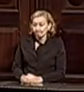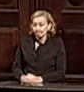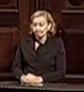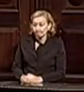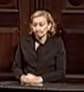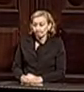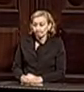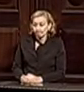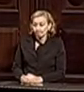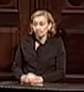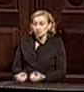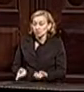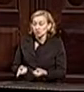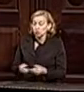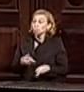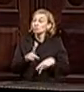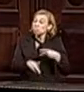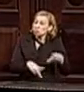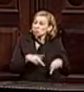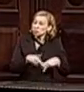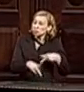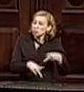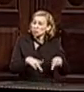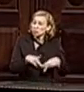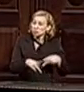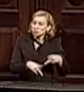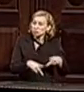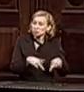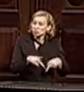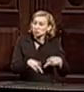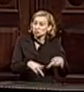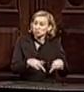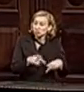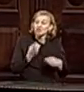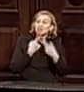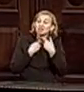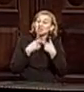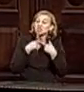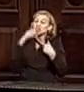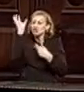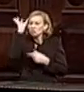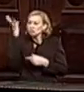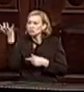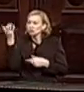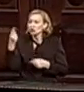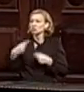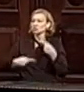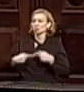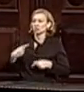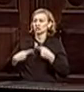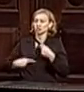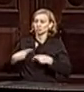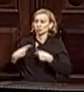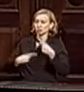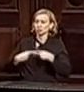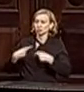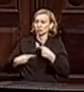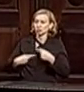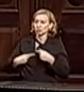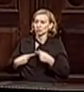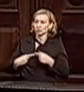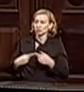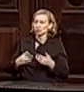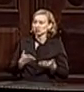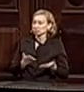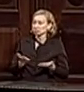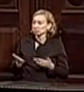pressionando soluções de seu interesse. Não cabe aqui qualquer juízo de